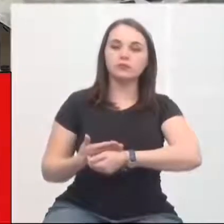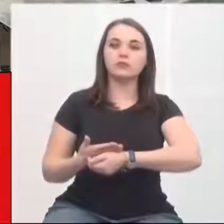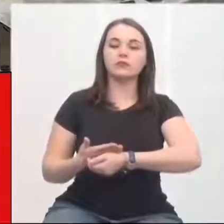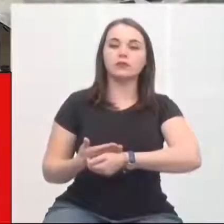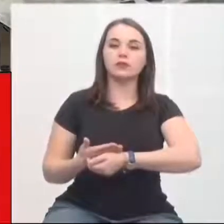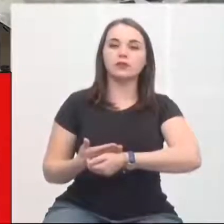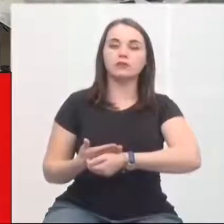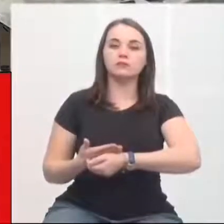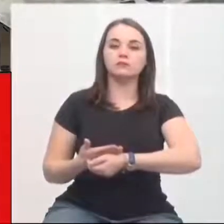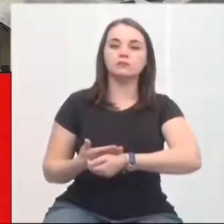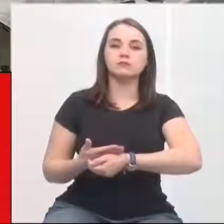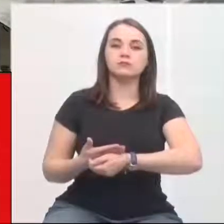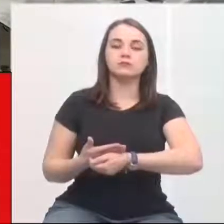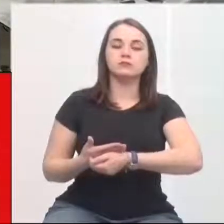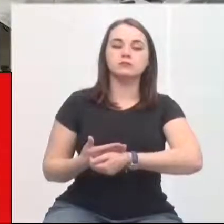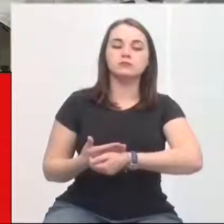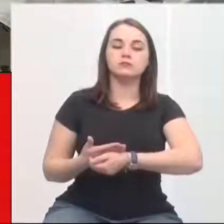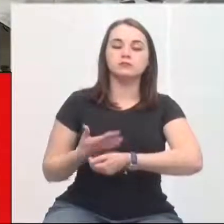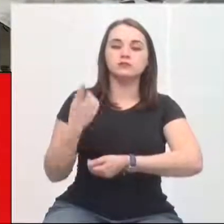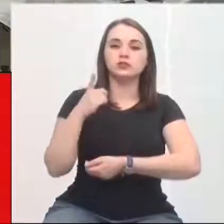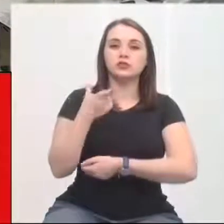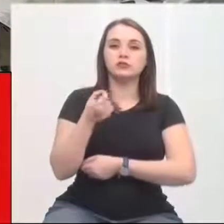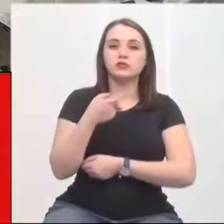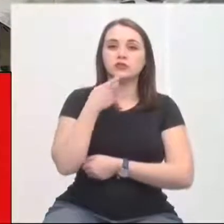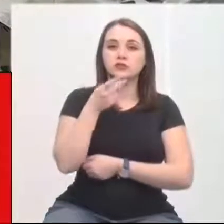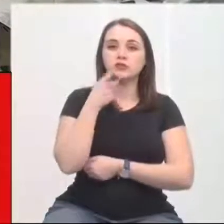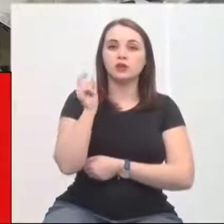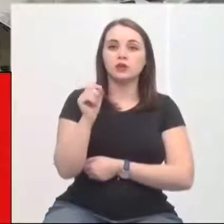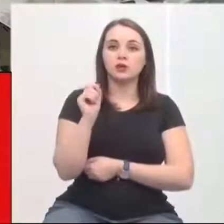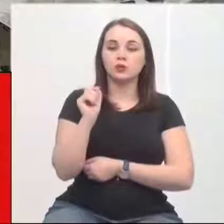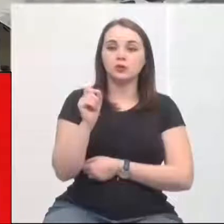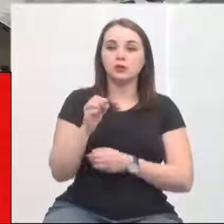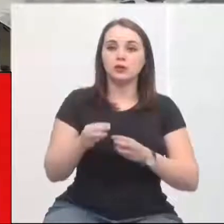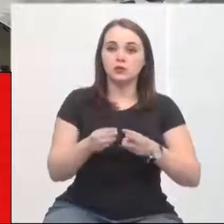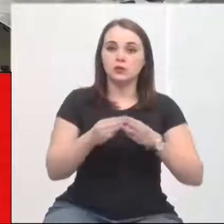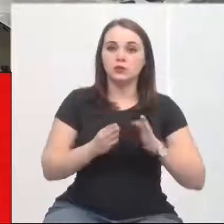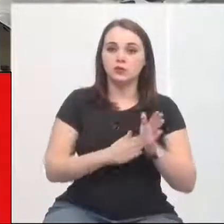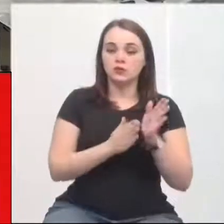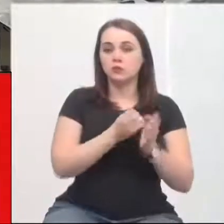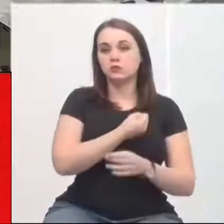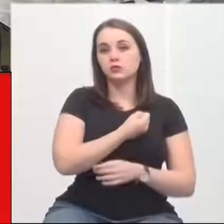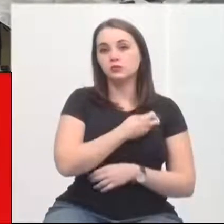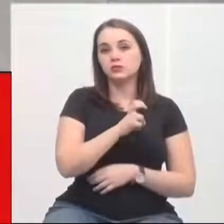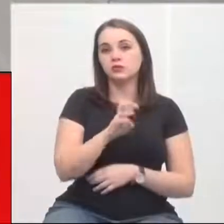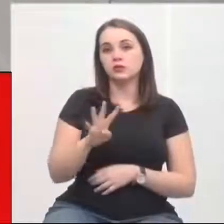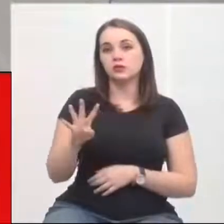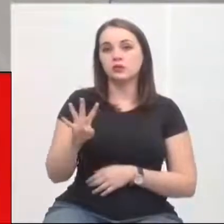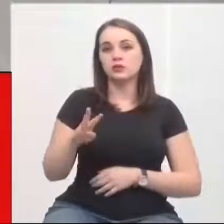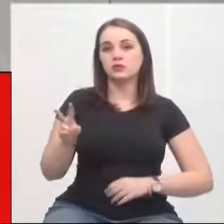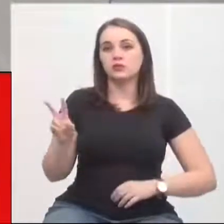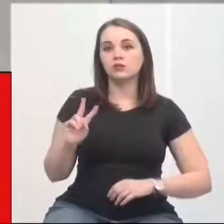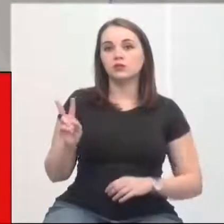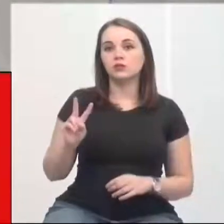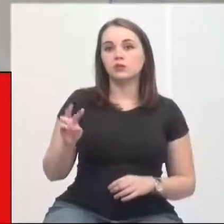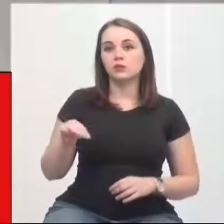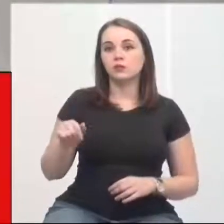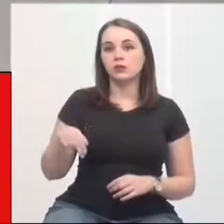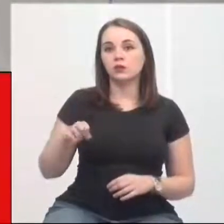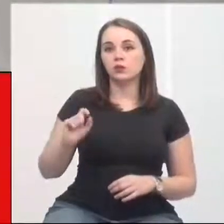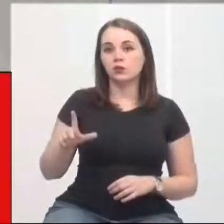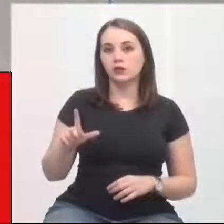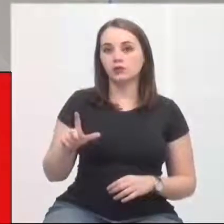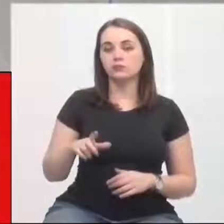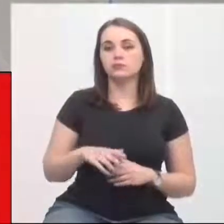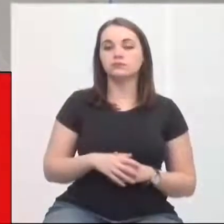sessão ordinária 20/9/2021, expediente. Moção de aplauso 54/2021, de autoria do vereador Manuel